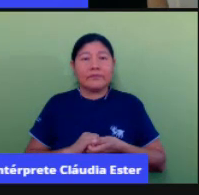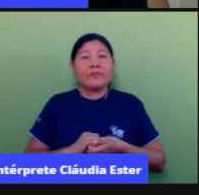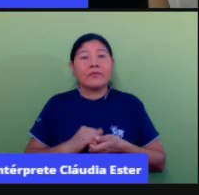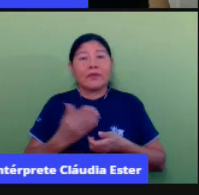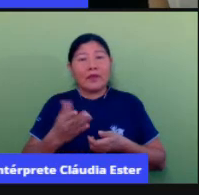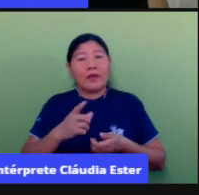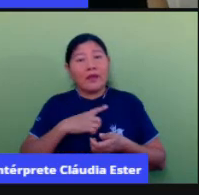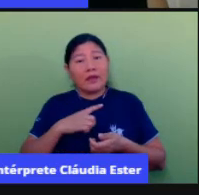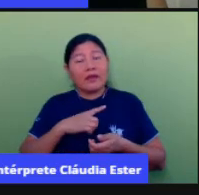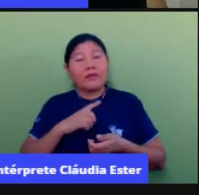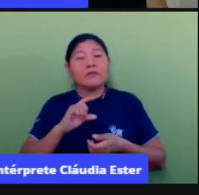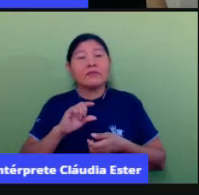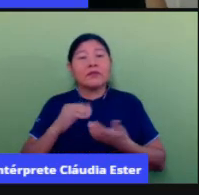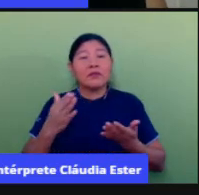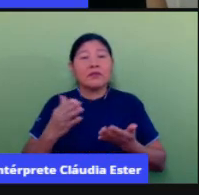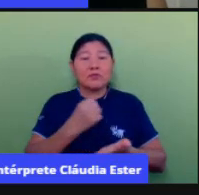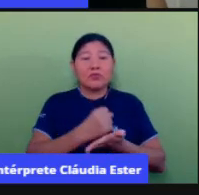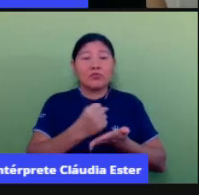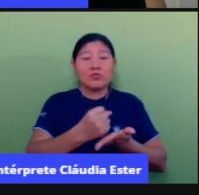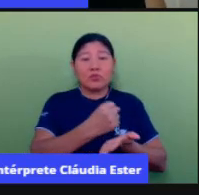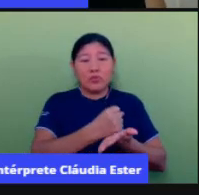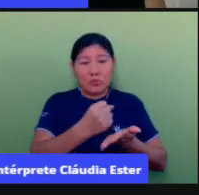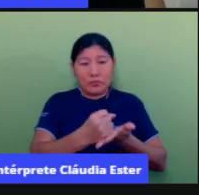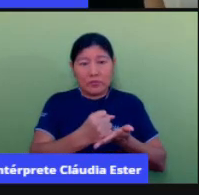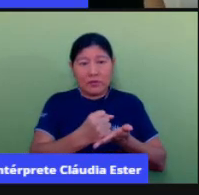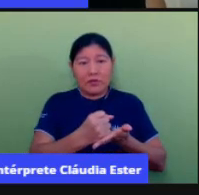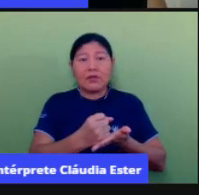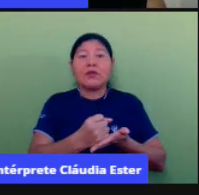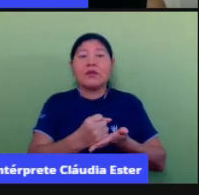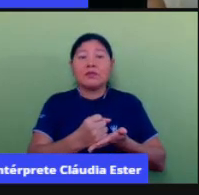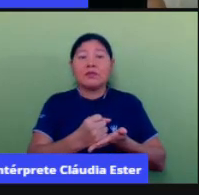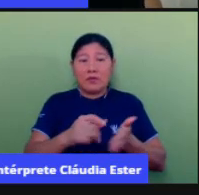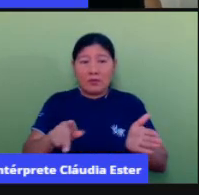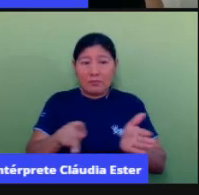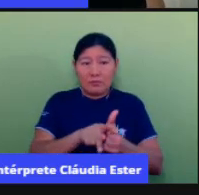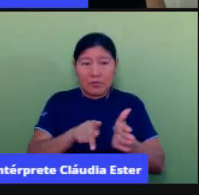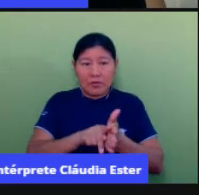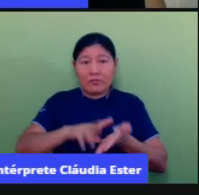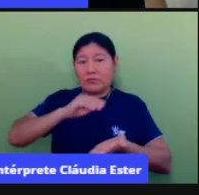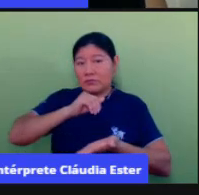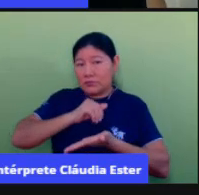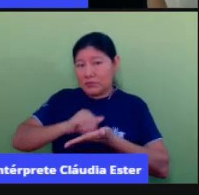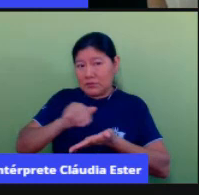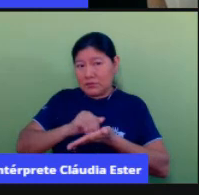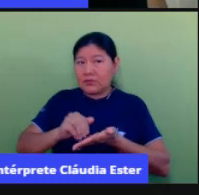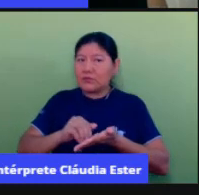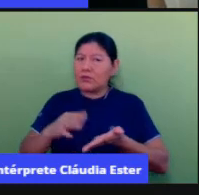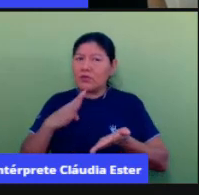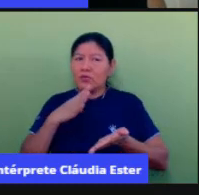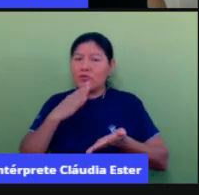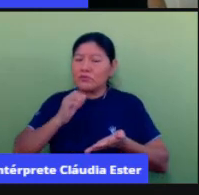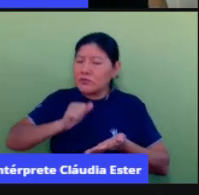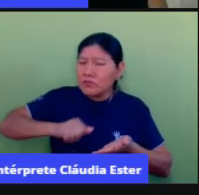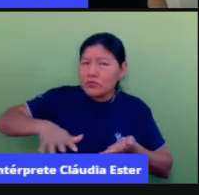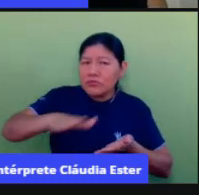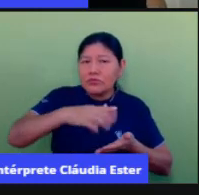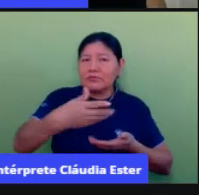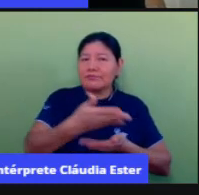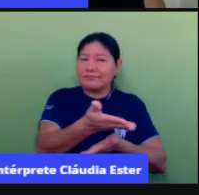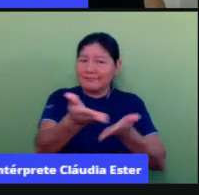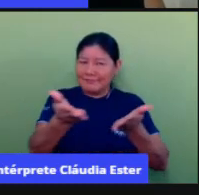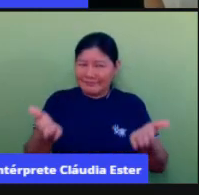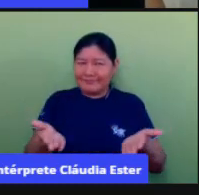gente chega num documento mais local, né? Conhecido. Esse é conhecido,